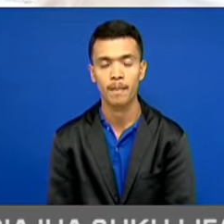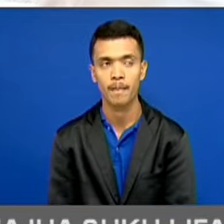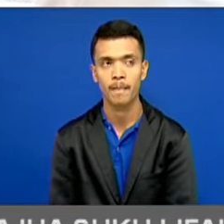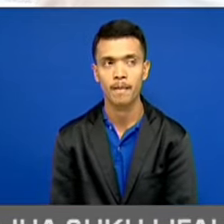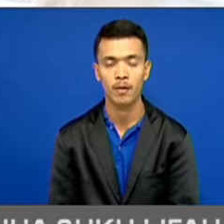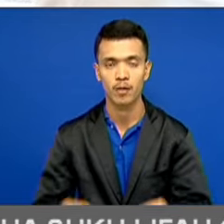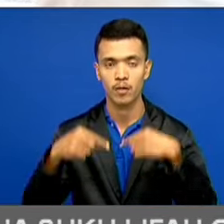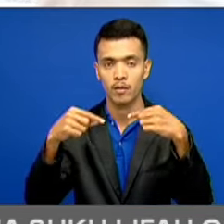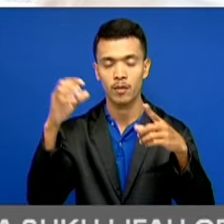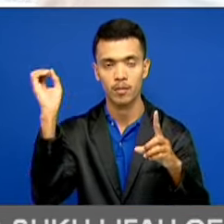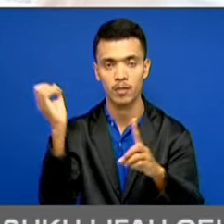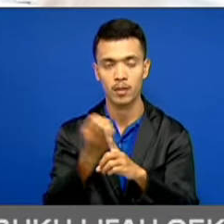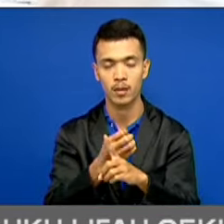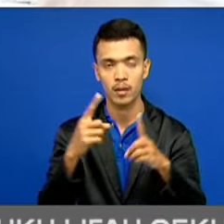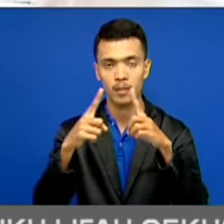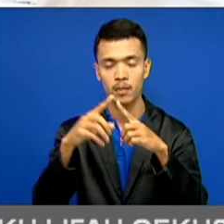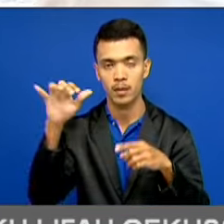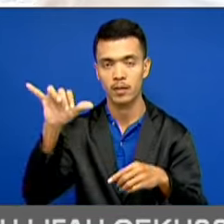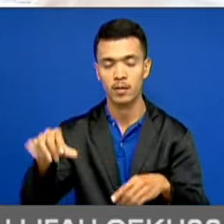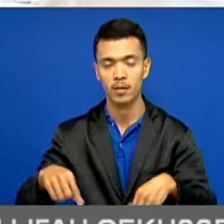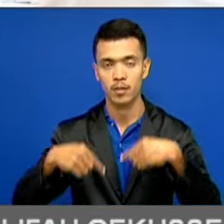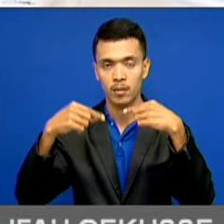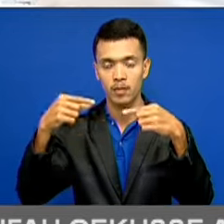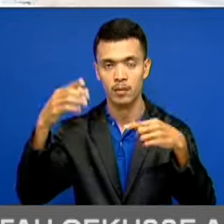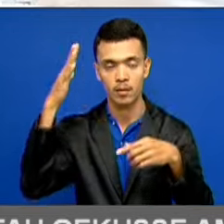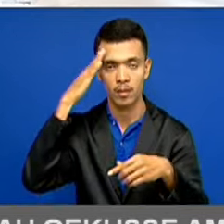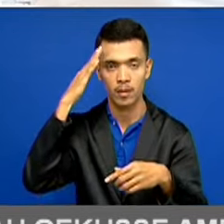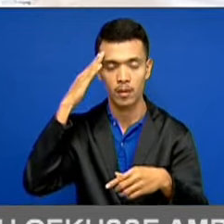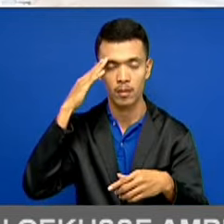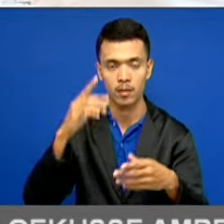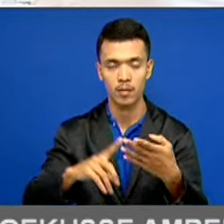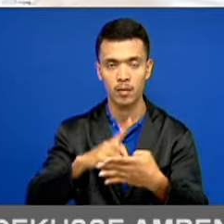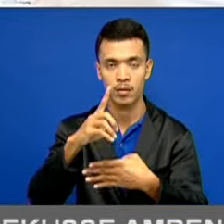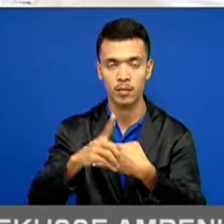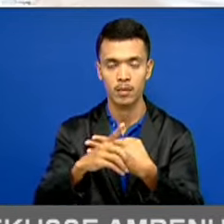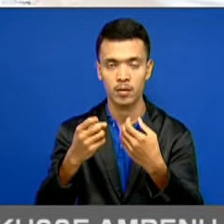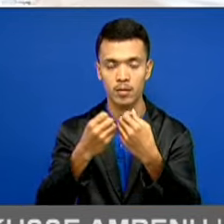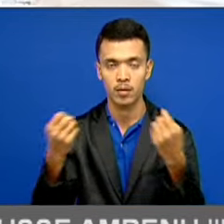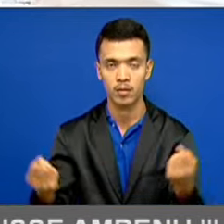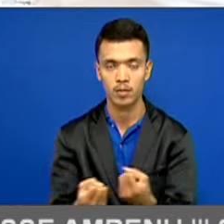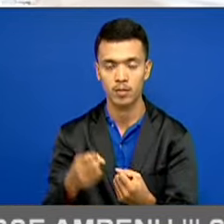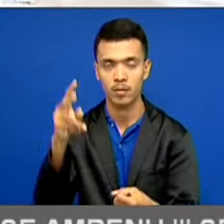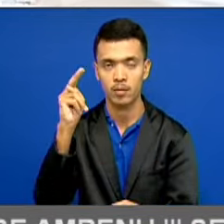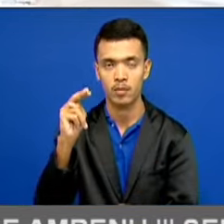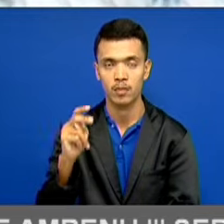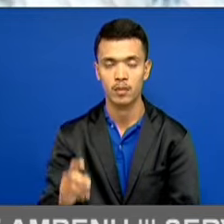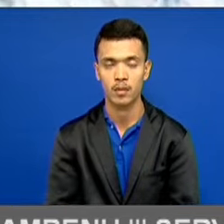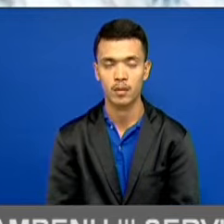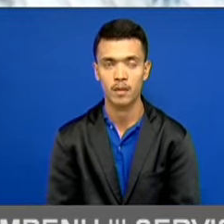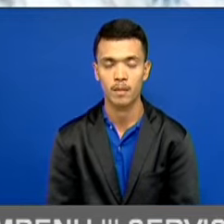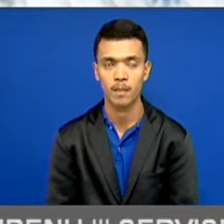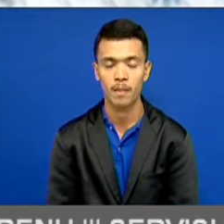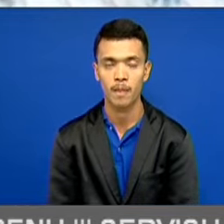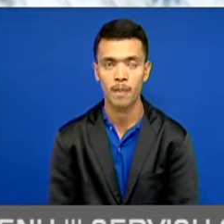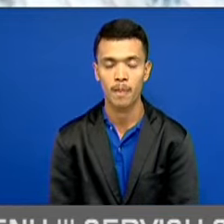oportunidade para Sira, a Cubatô Sira Mirbia, não na noite, Sira e desenvolvimento sucunha. O Enir a Feto reta uma participação